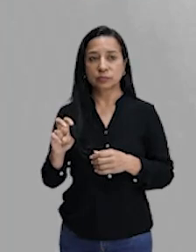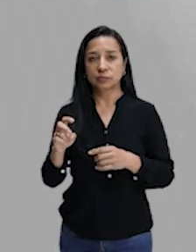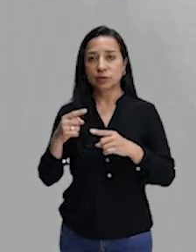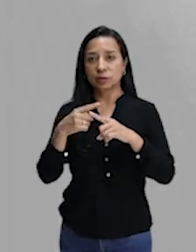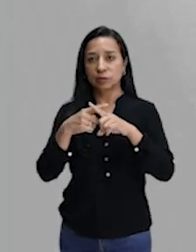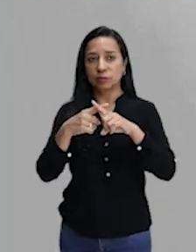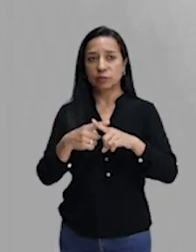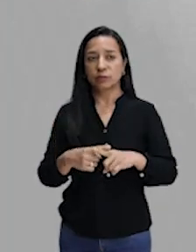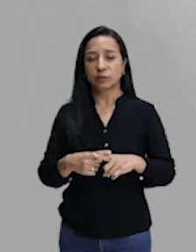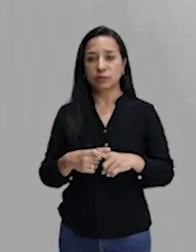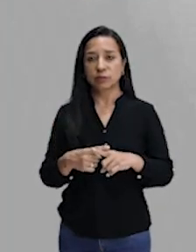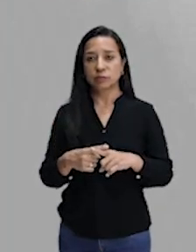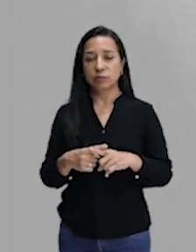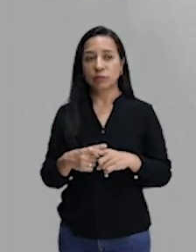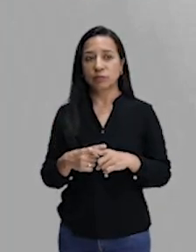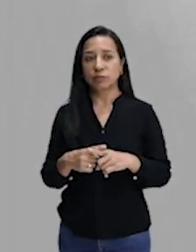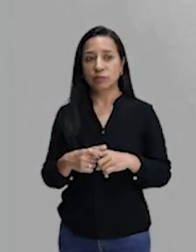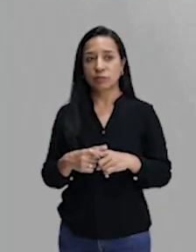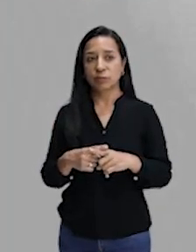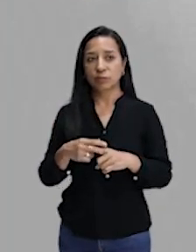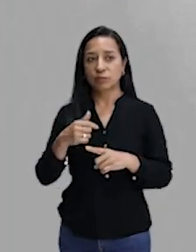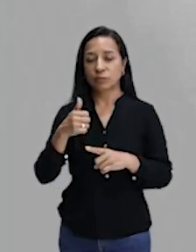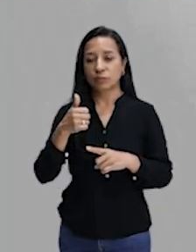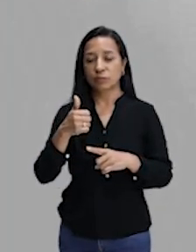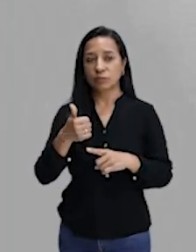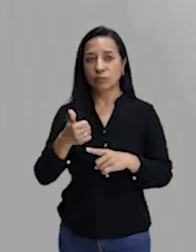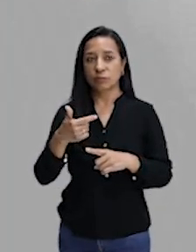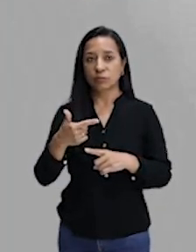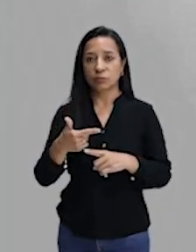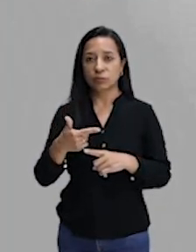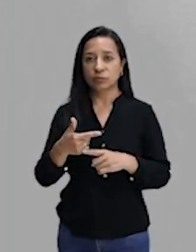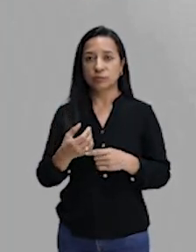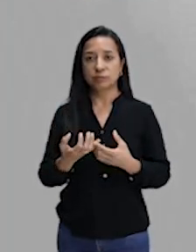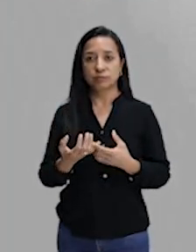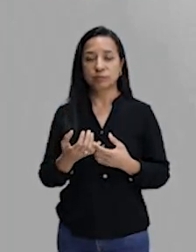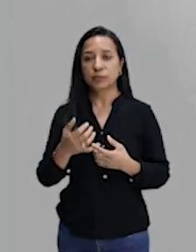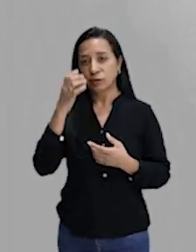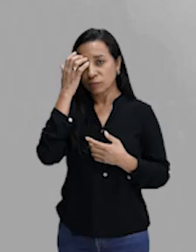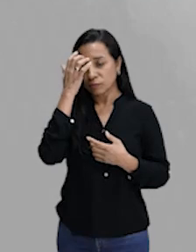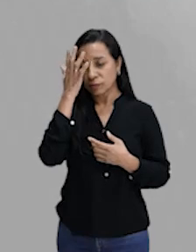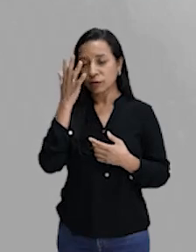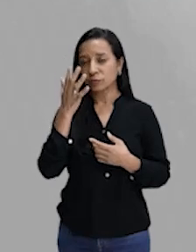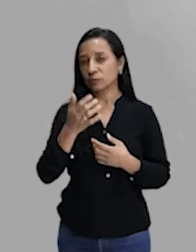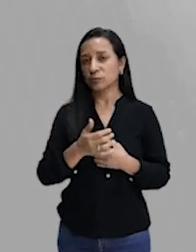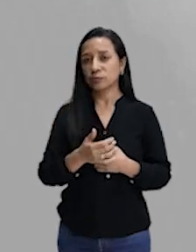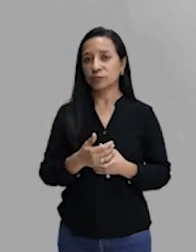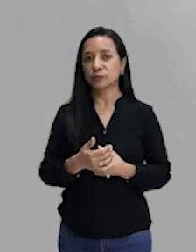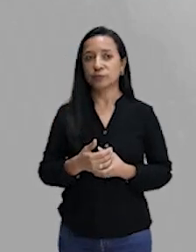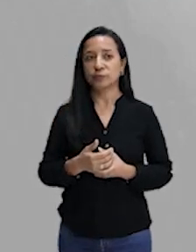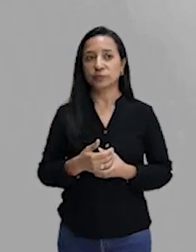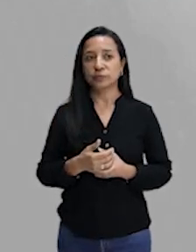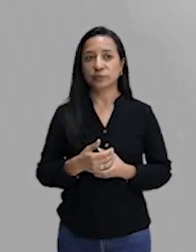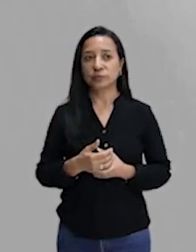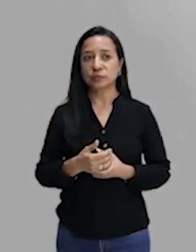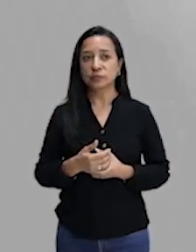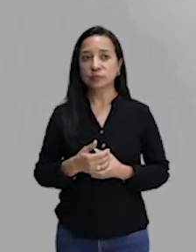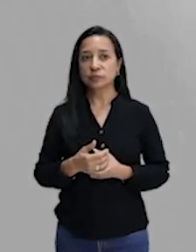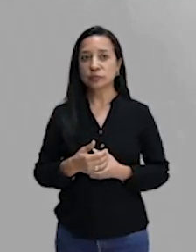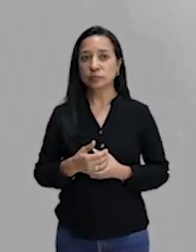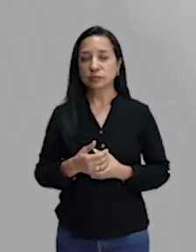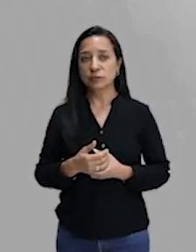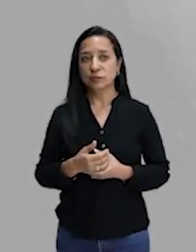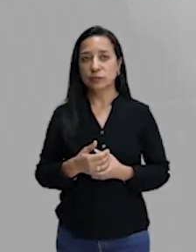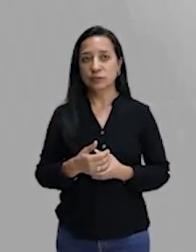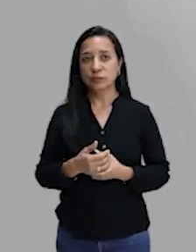X 12 pronto facilita aí um pouquinho a nossa vida então vai